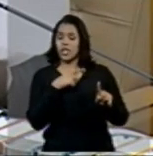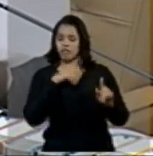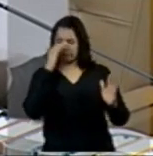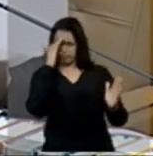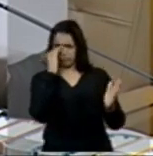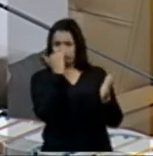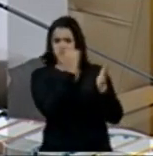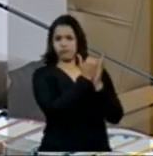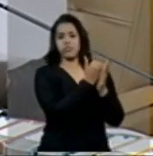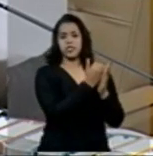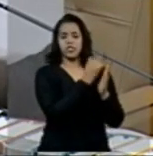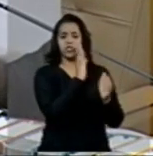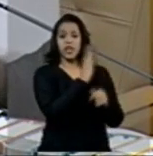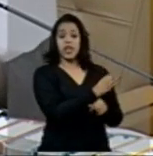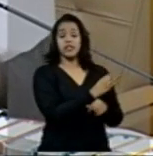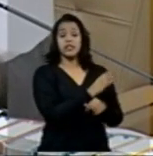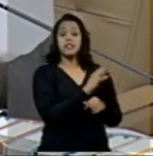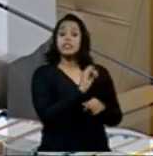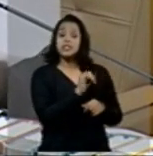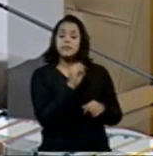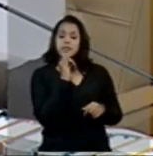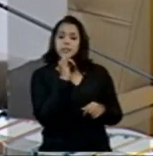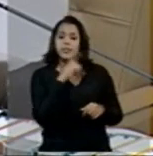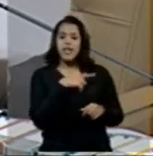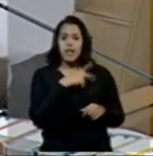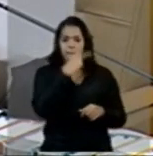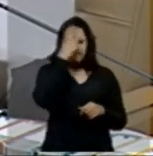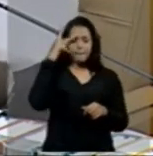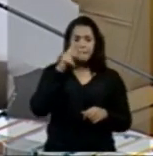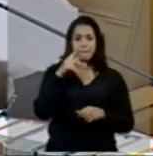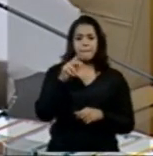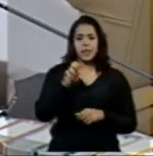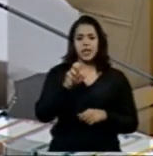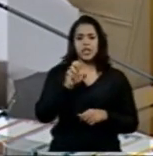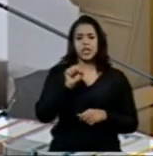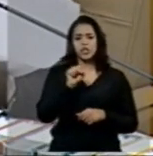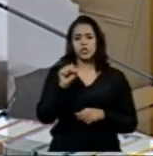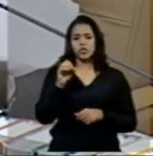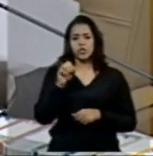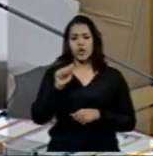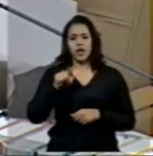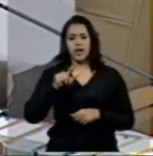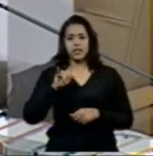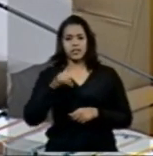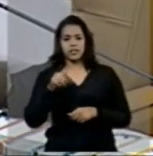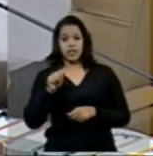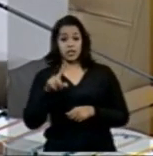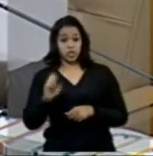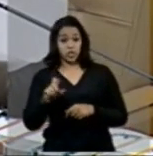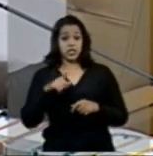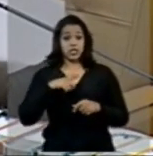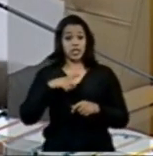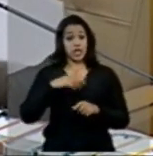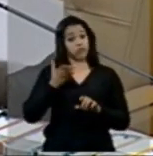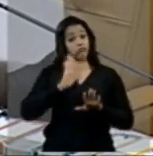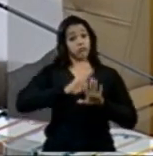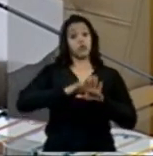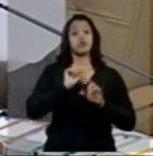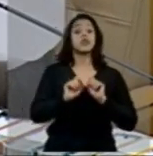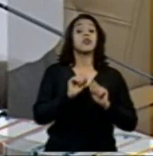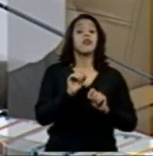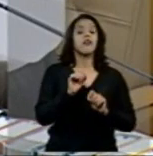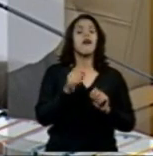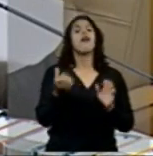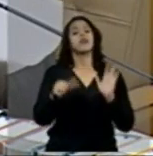direta. Porque, se existente pessoalidade e subordinação direta, a hipótese é de fraude